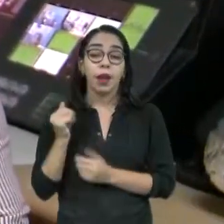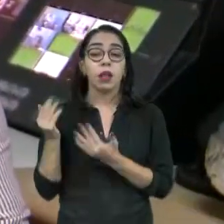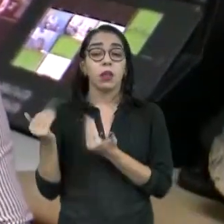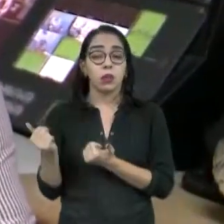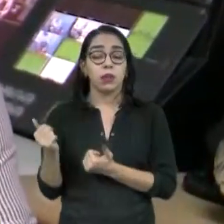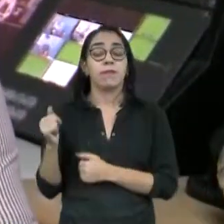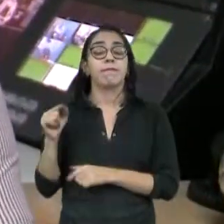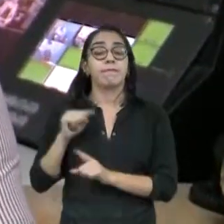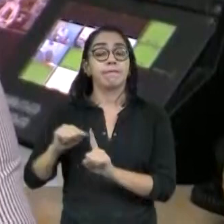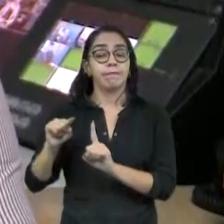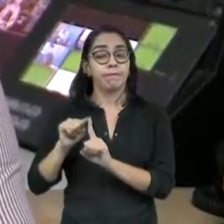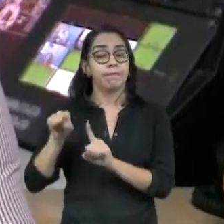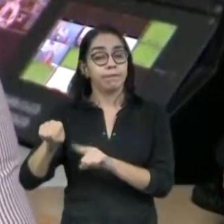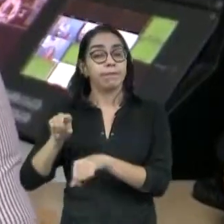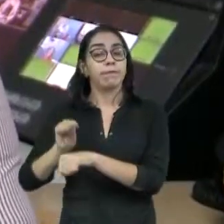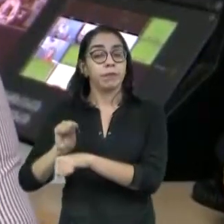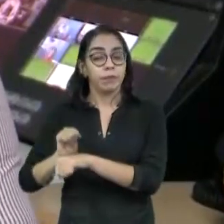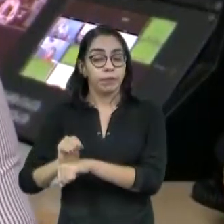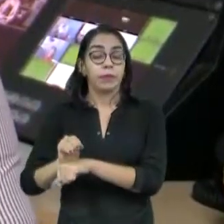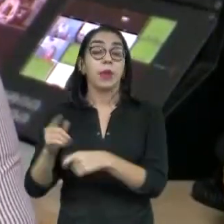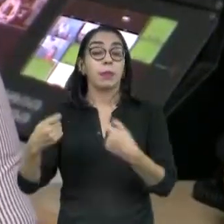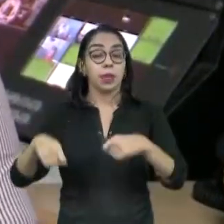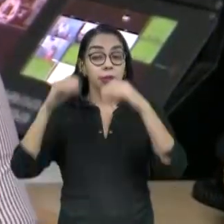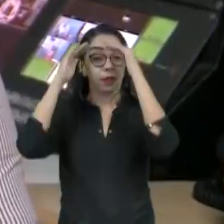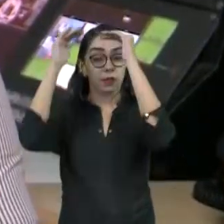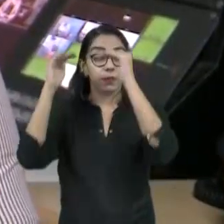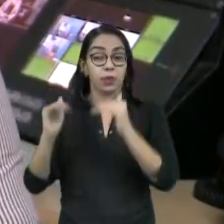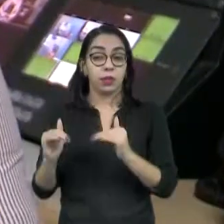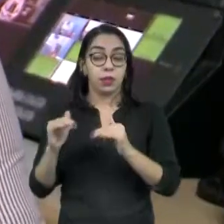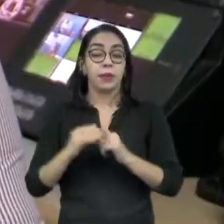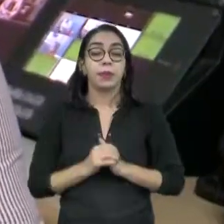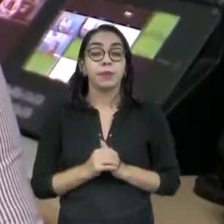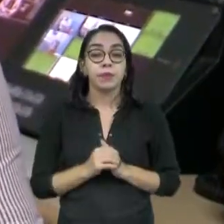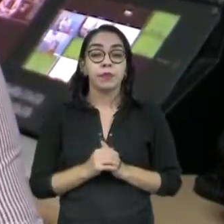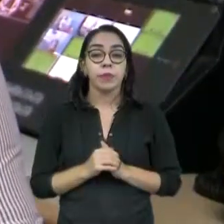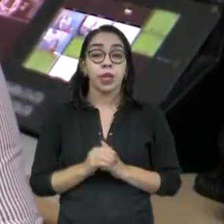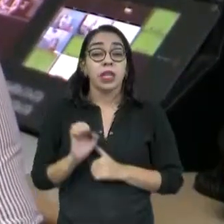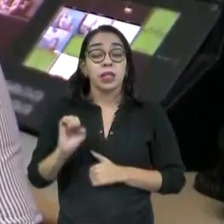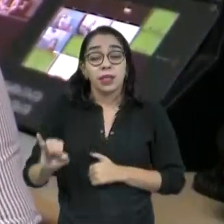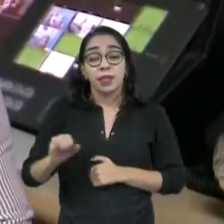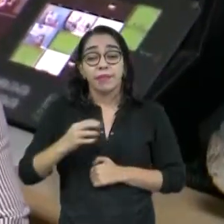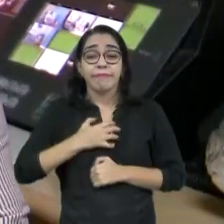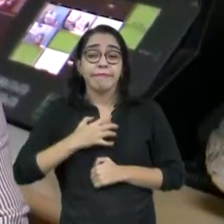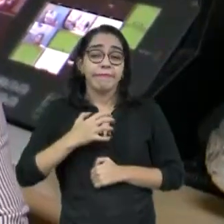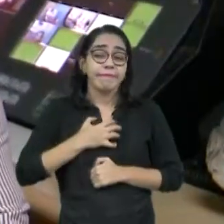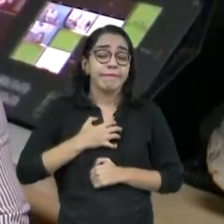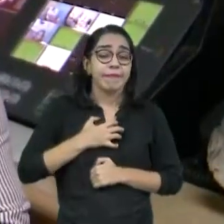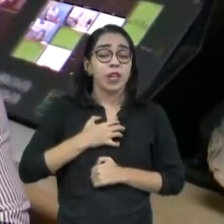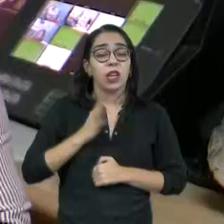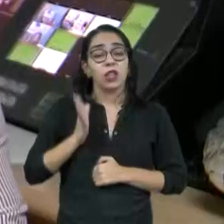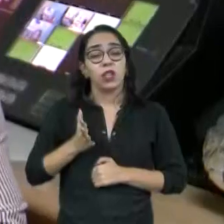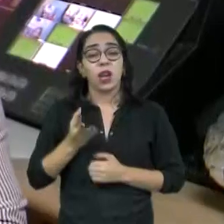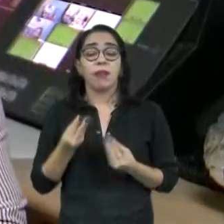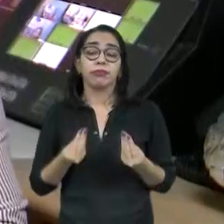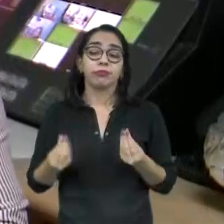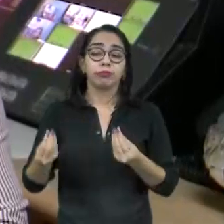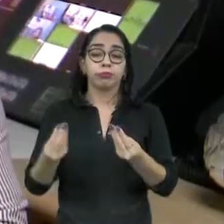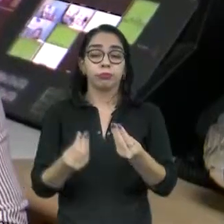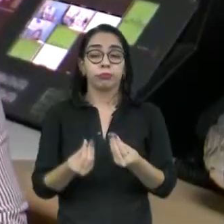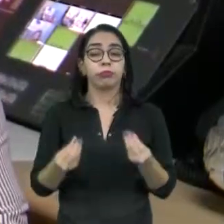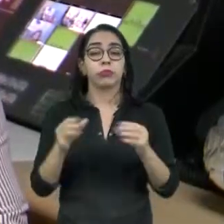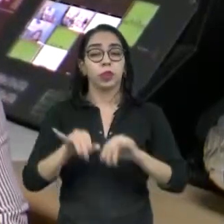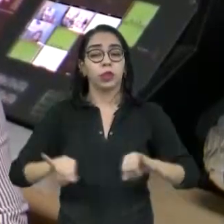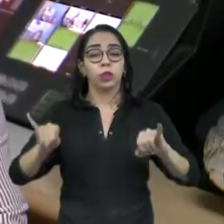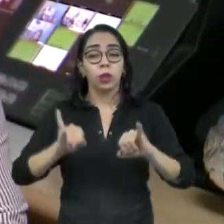levado em consideração né especialmente se é um caso de que gerou algum tipo de vulnerabilidade ou gerou eh